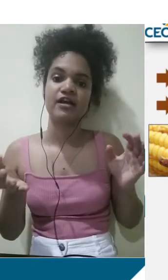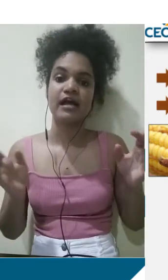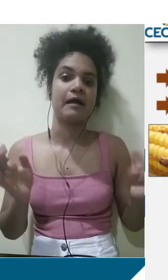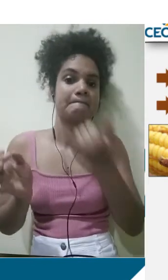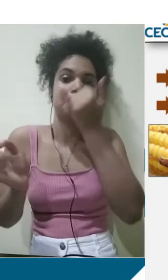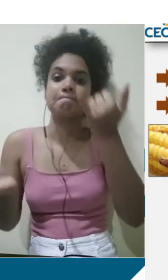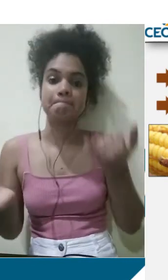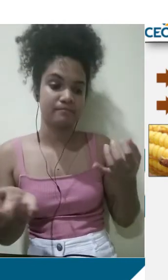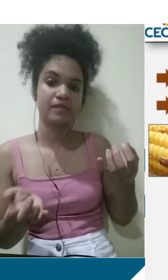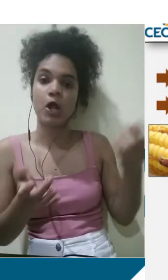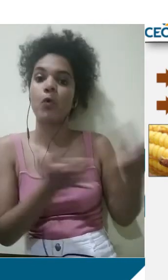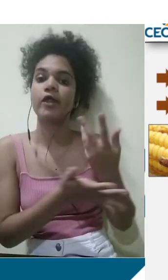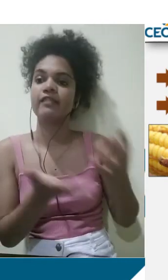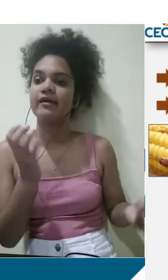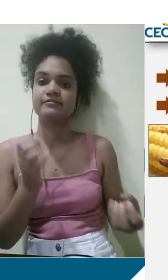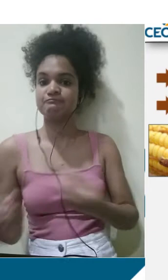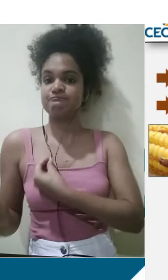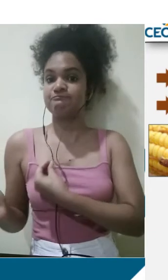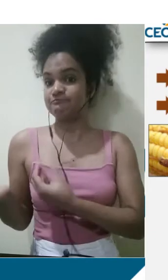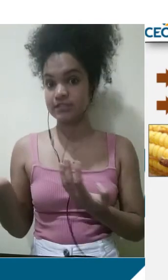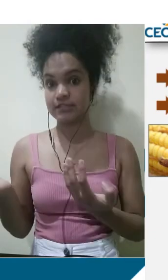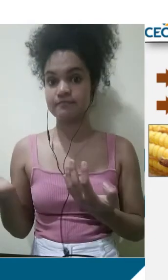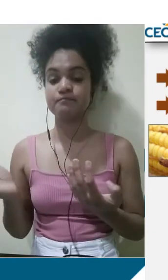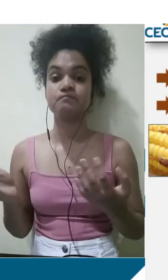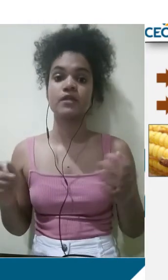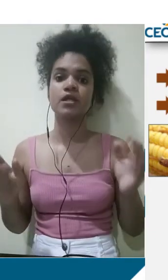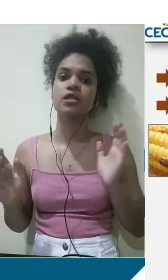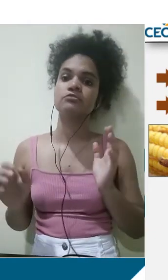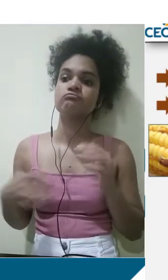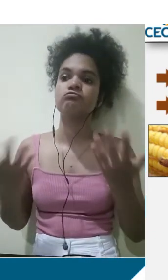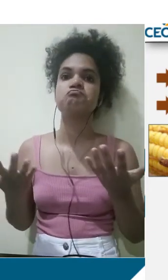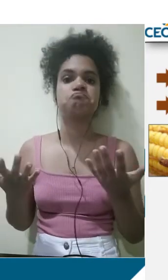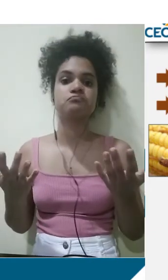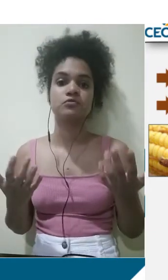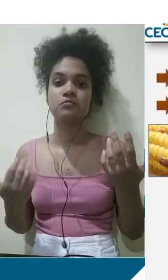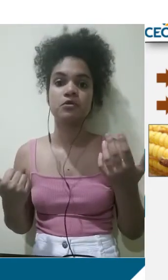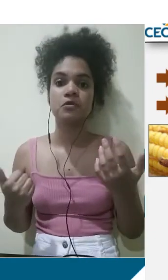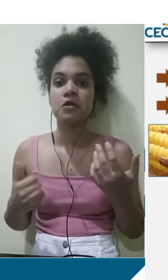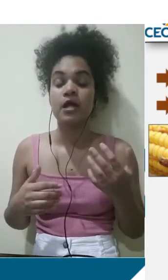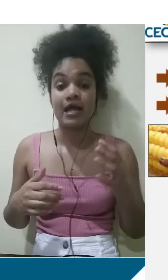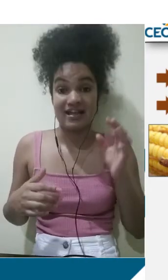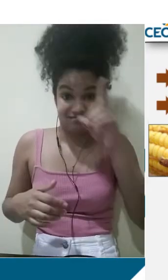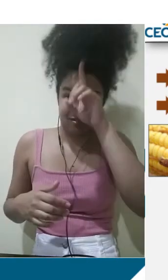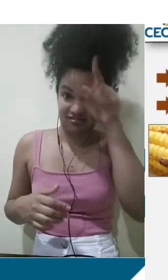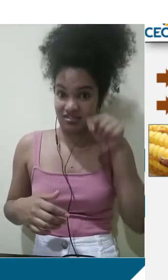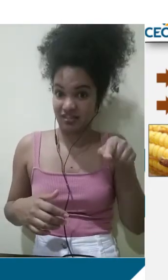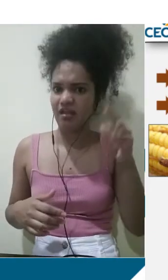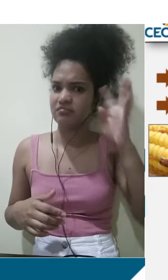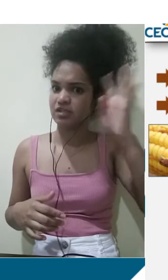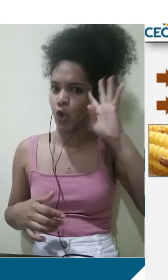espontânea, através desse princípio ativo que seria capaz de gerar vida. E essa